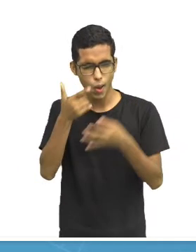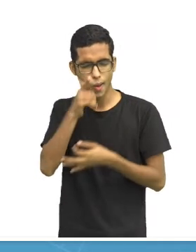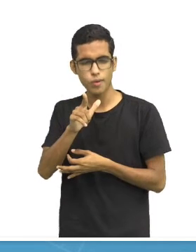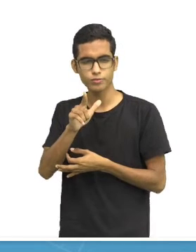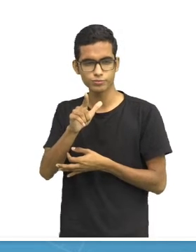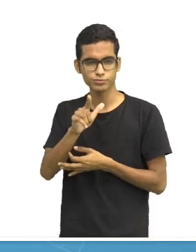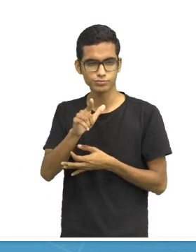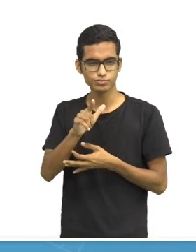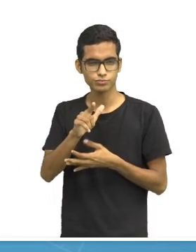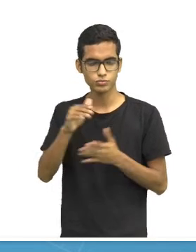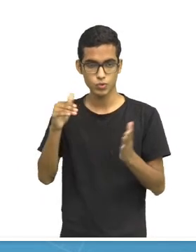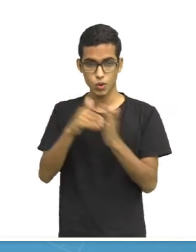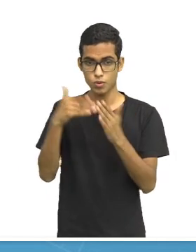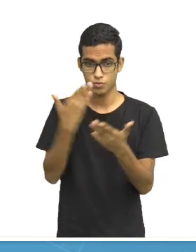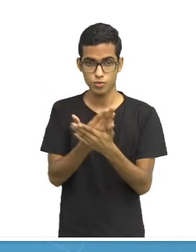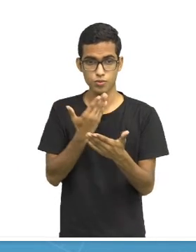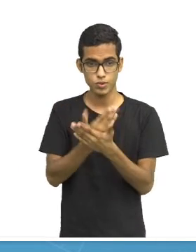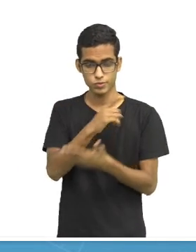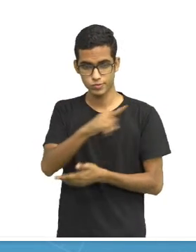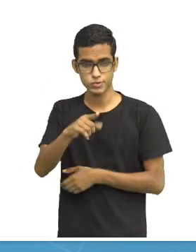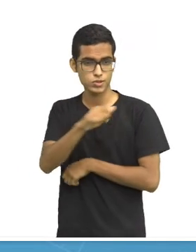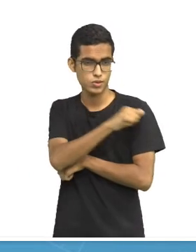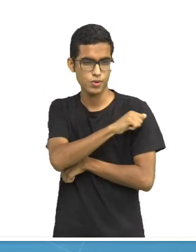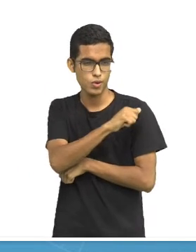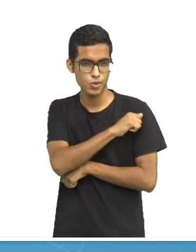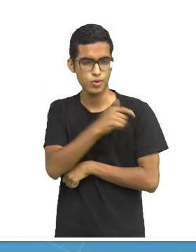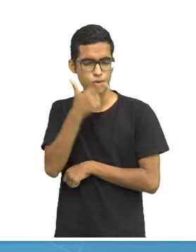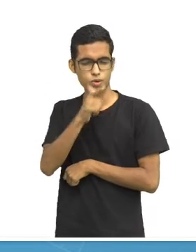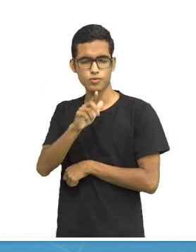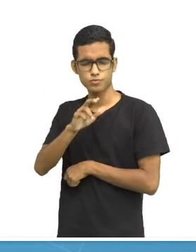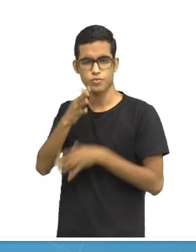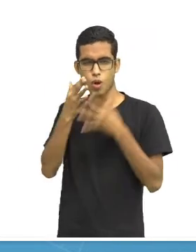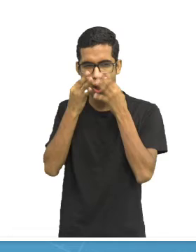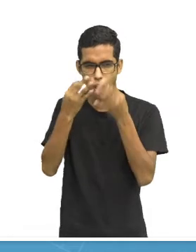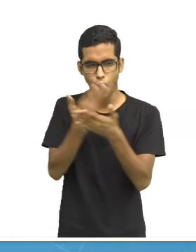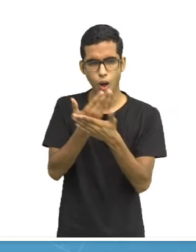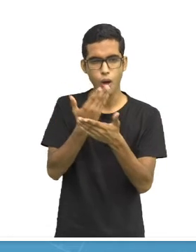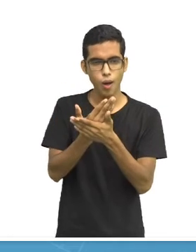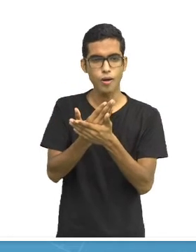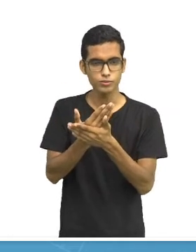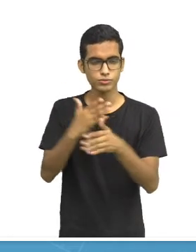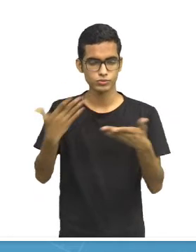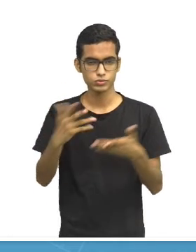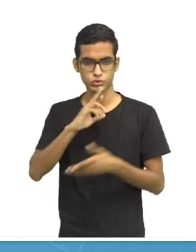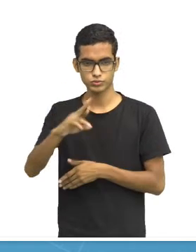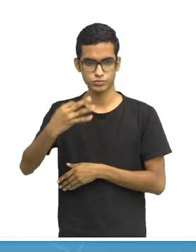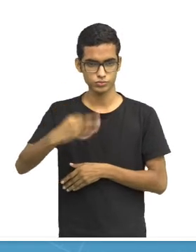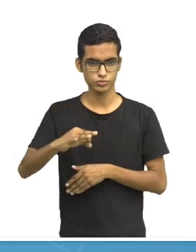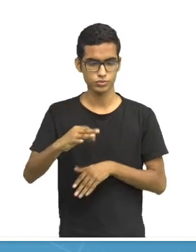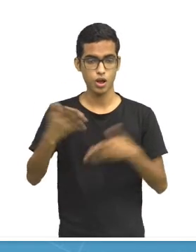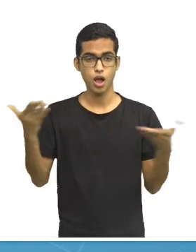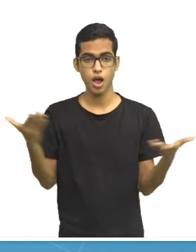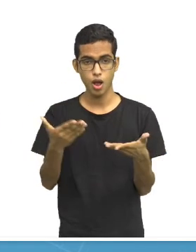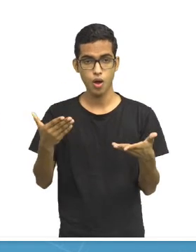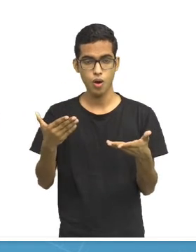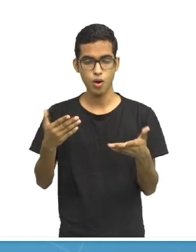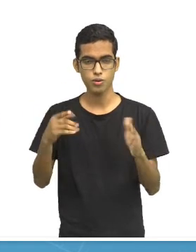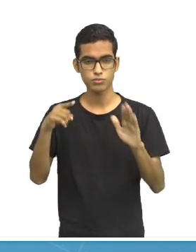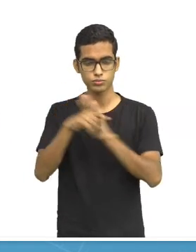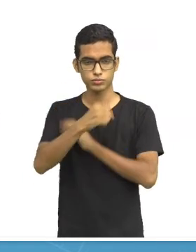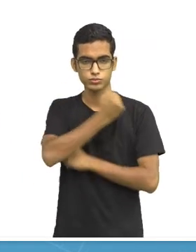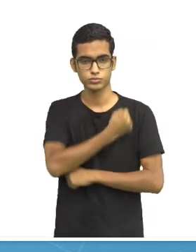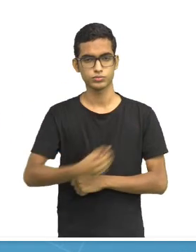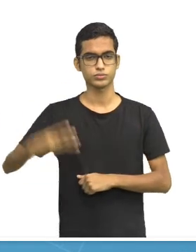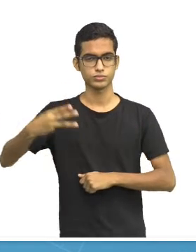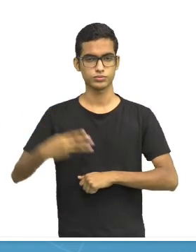seja, na nossa última aula, vocês prestaram atenção na aula e estão respondendo corretamente. E vamos agora à nossa questão